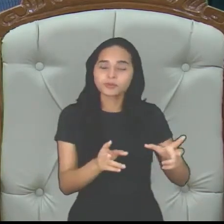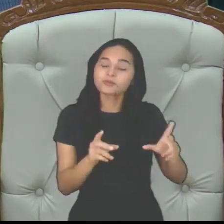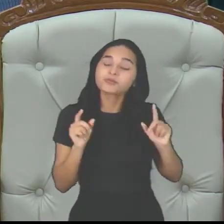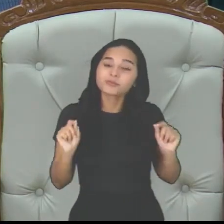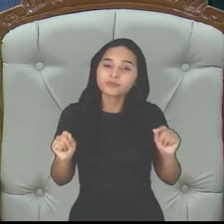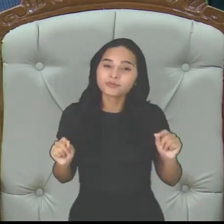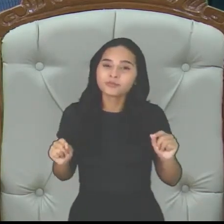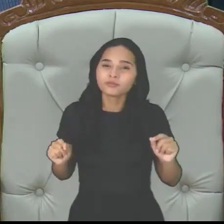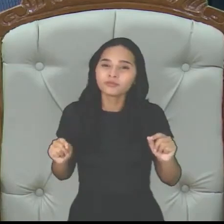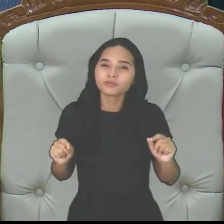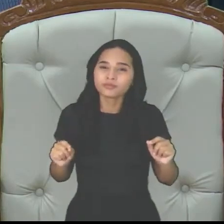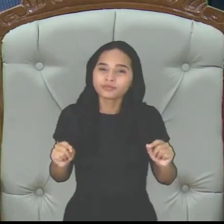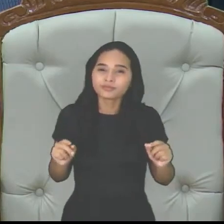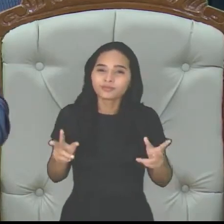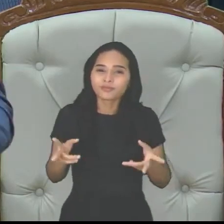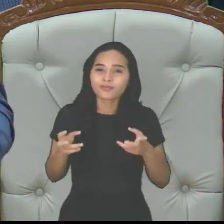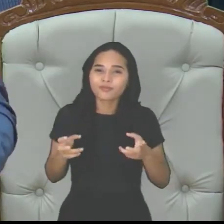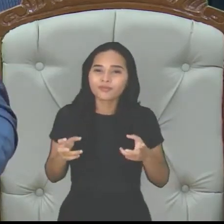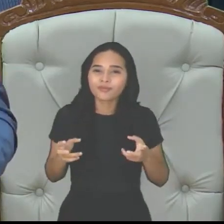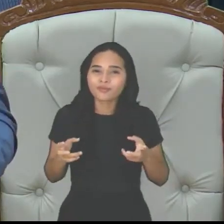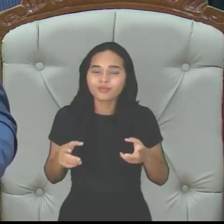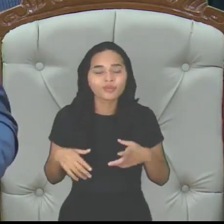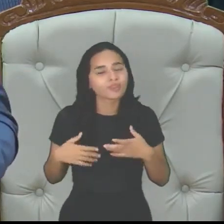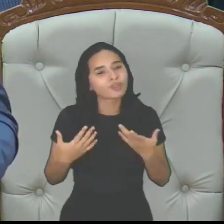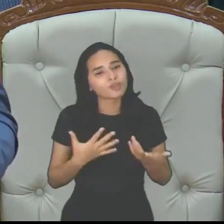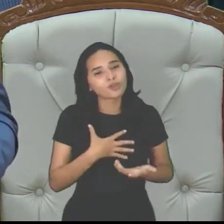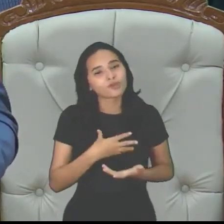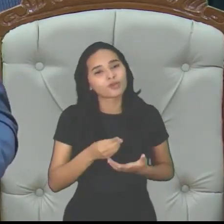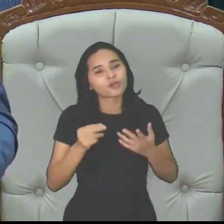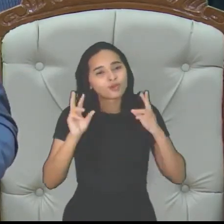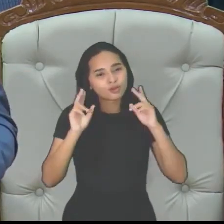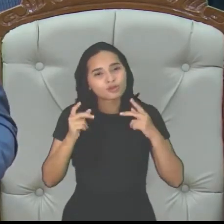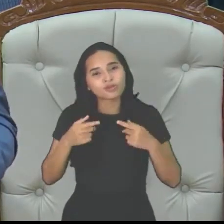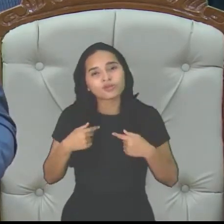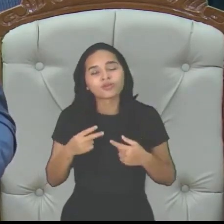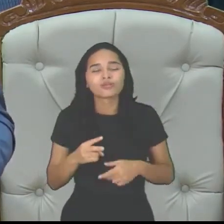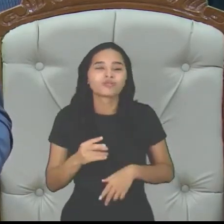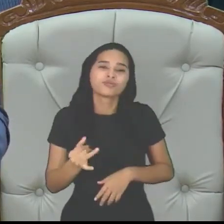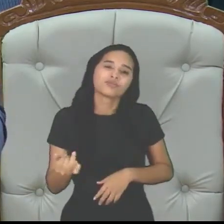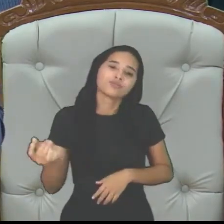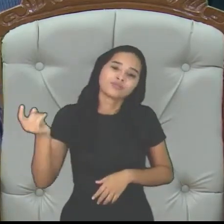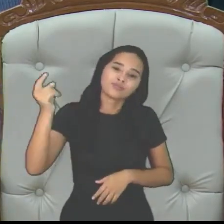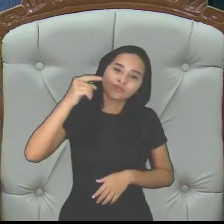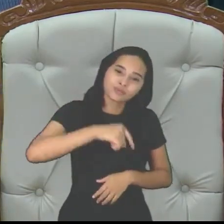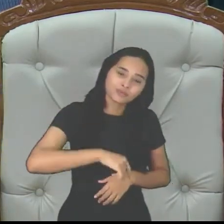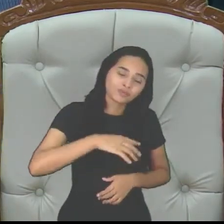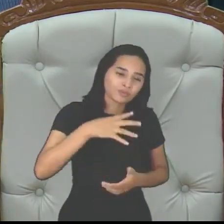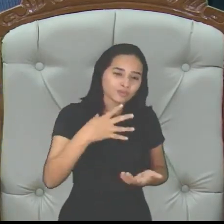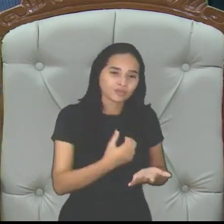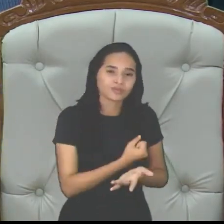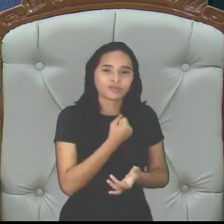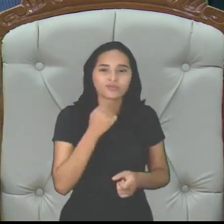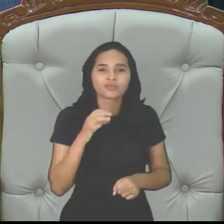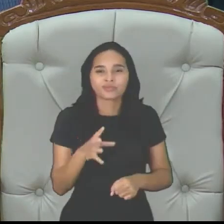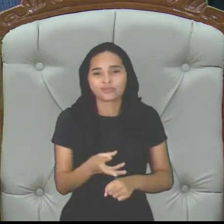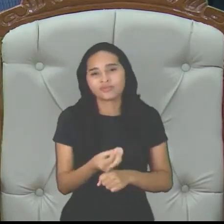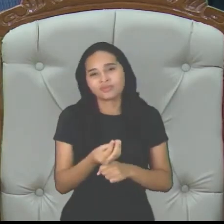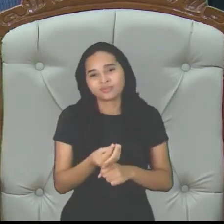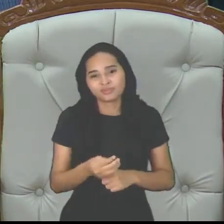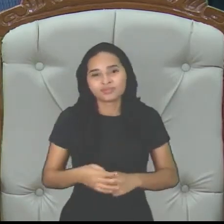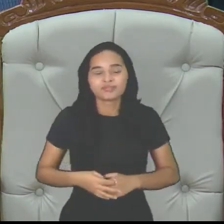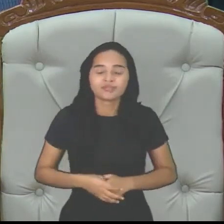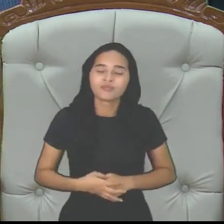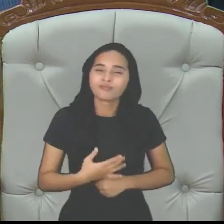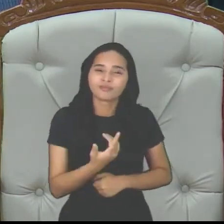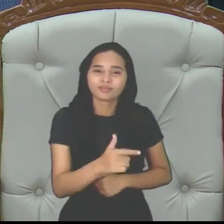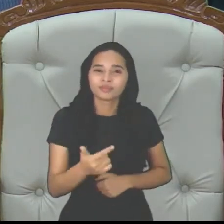Para perceber quando o Filho do Homem vir buscar a sua igreja. Que não haja